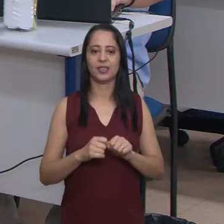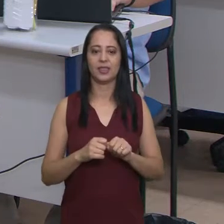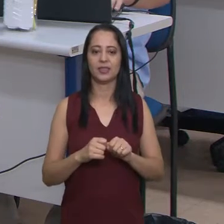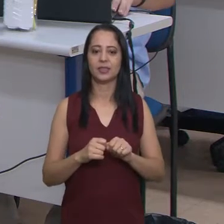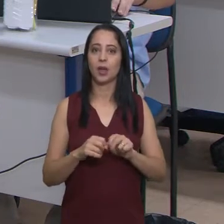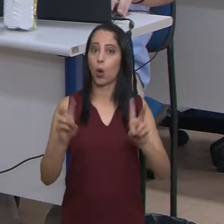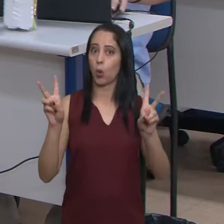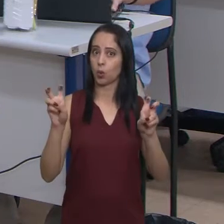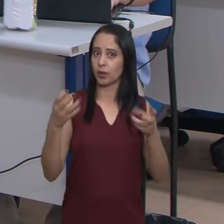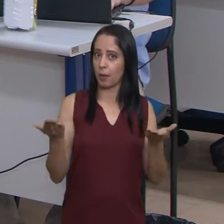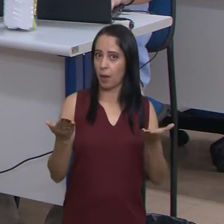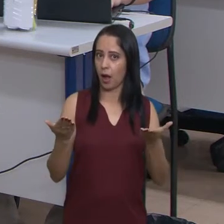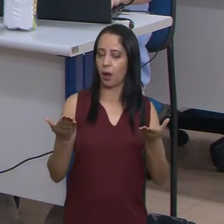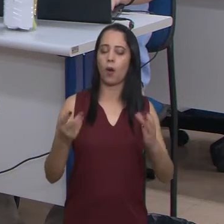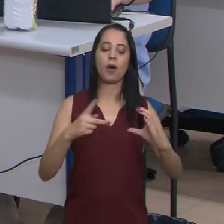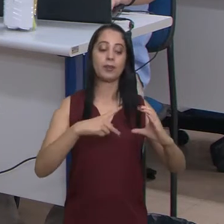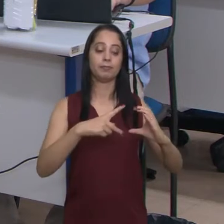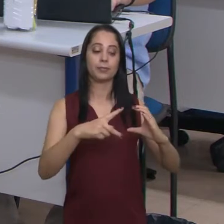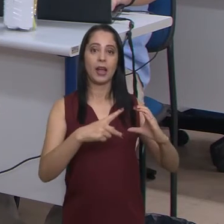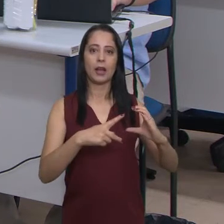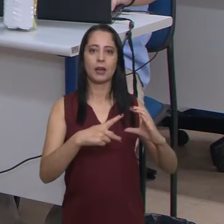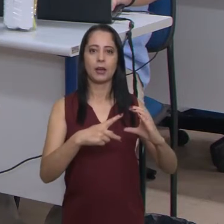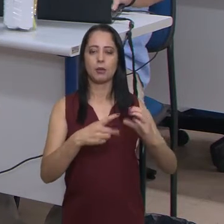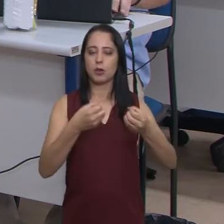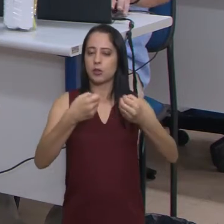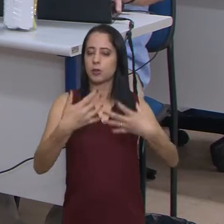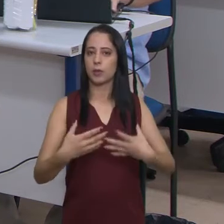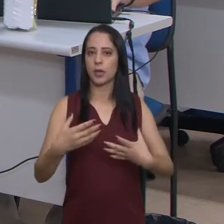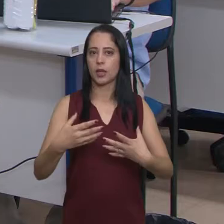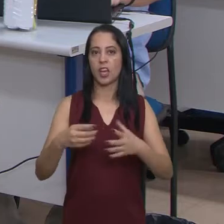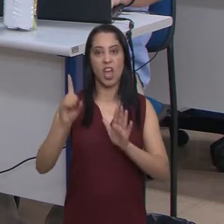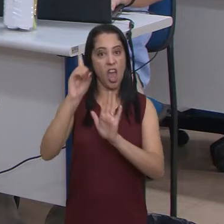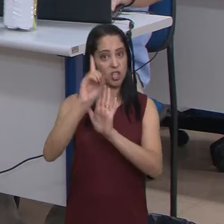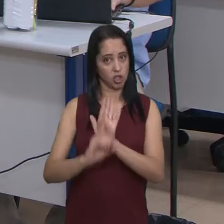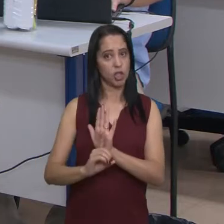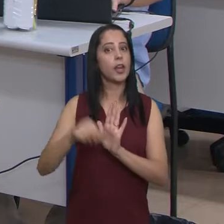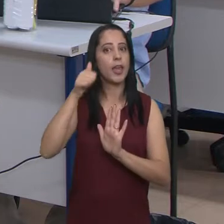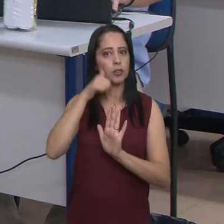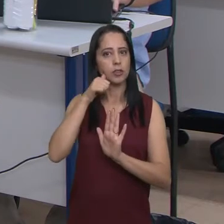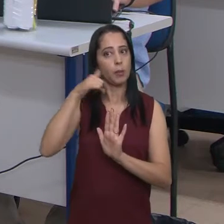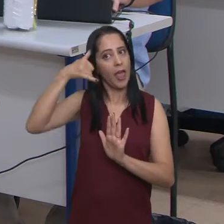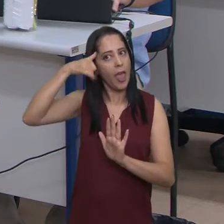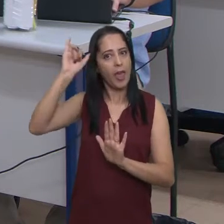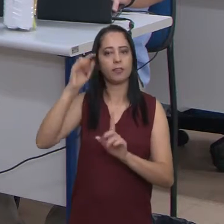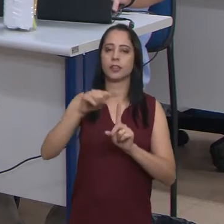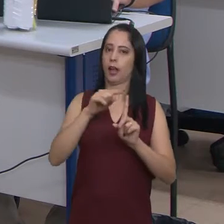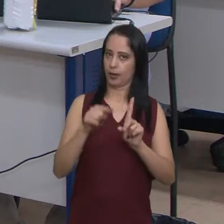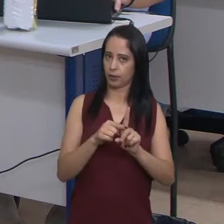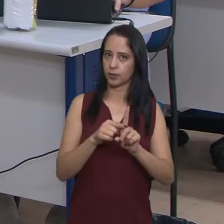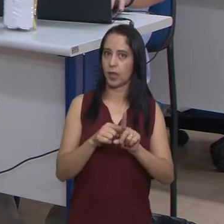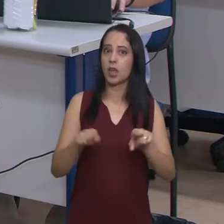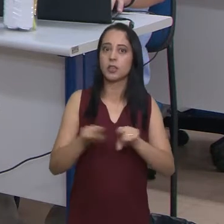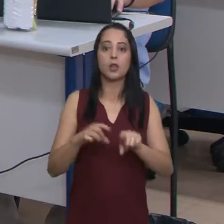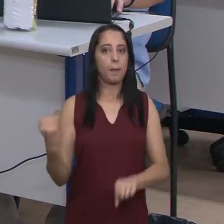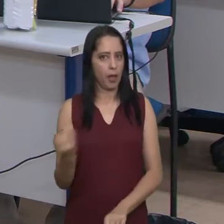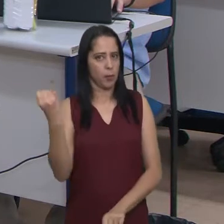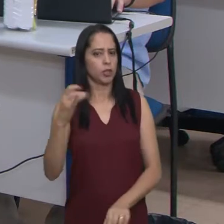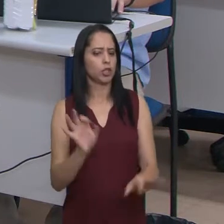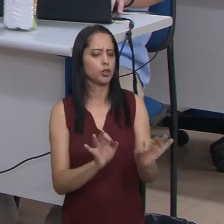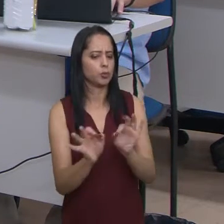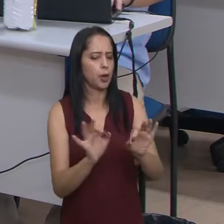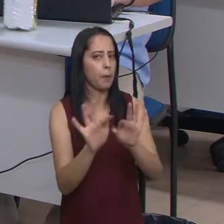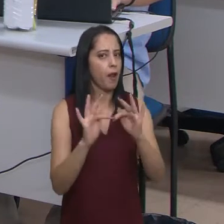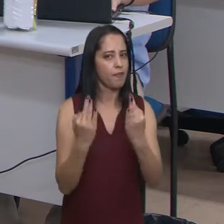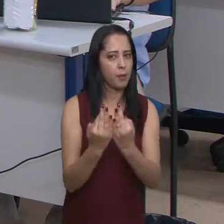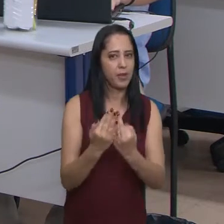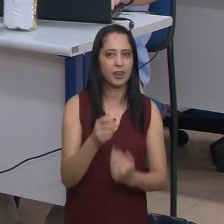gravidez. Sobre o assunto, a Câmara ressalta o direito da mulher em evitar uma gestação não planejada e a importância do planejamento